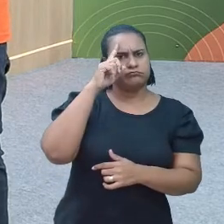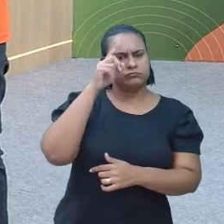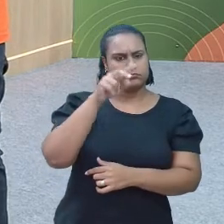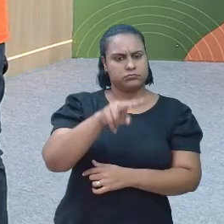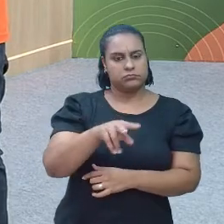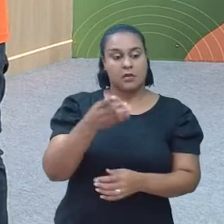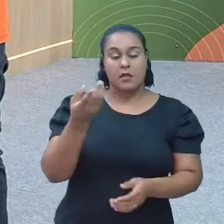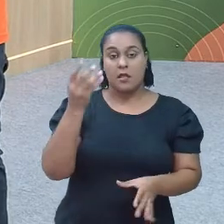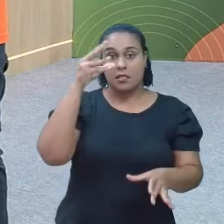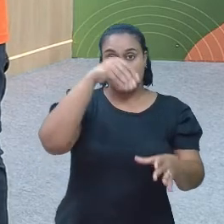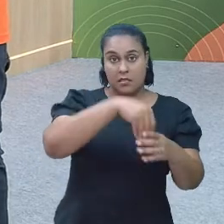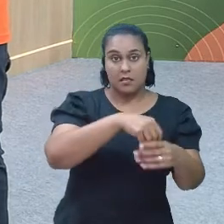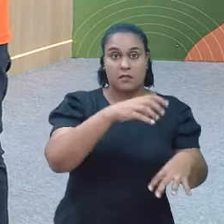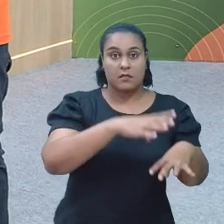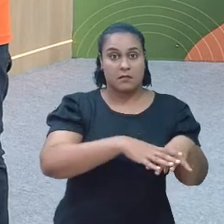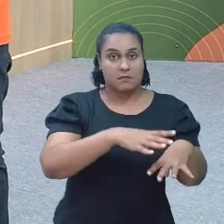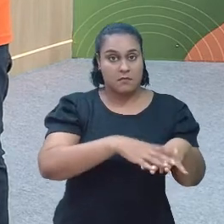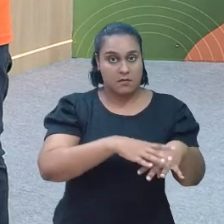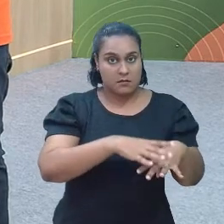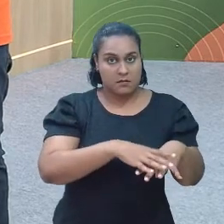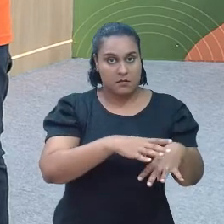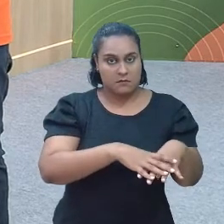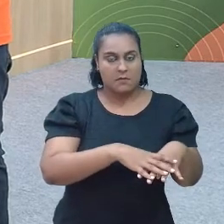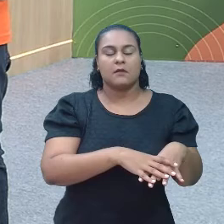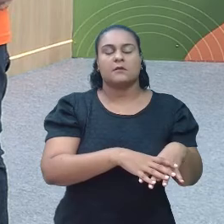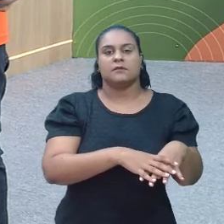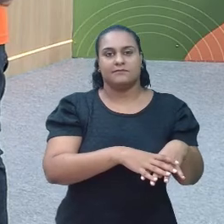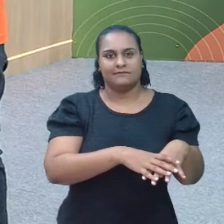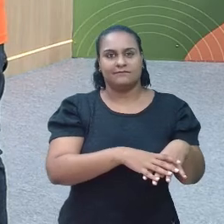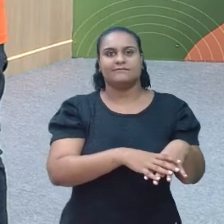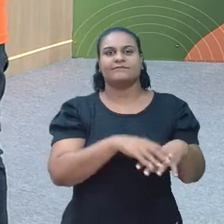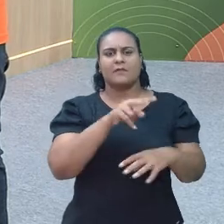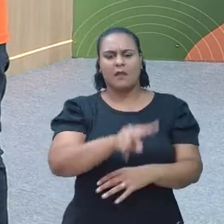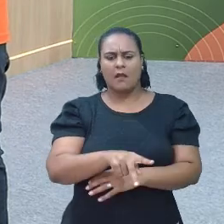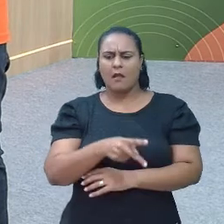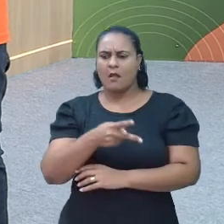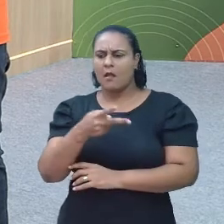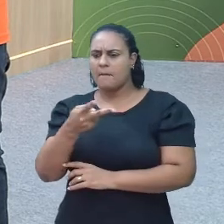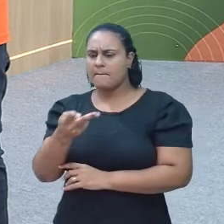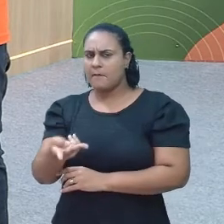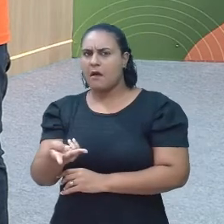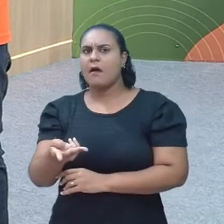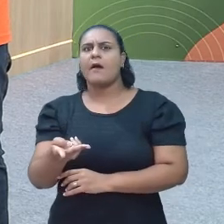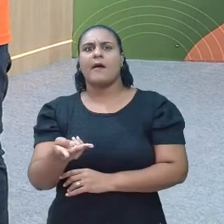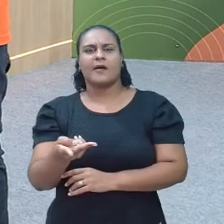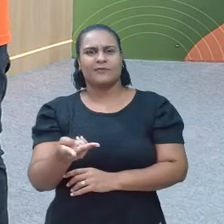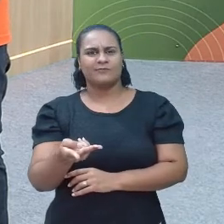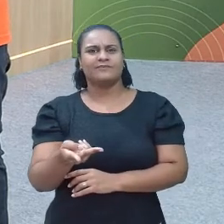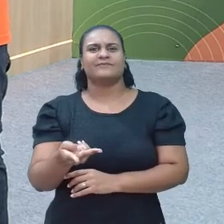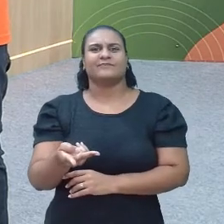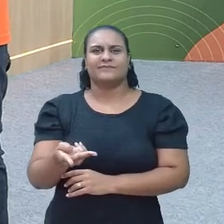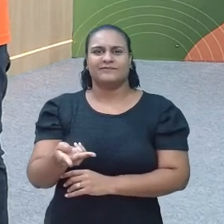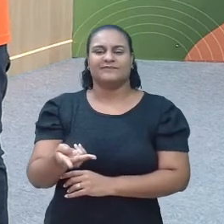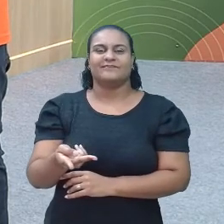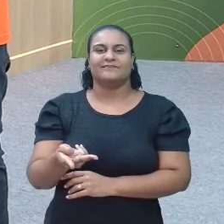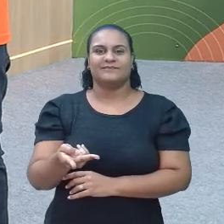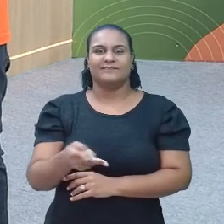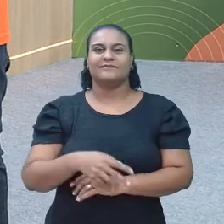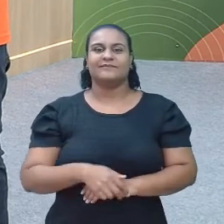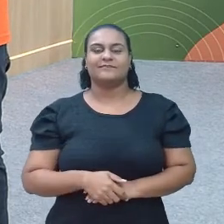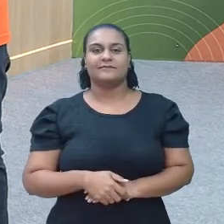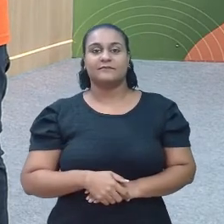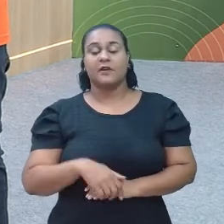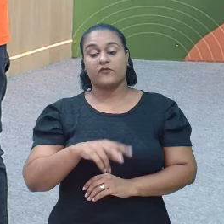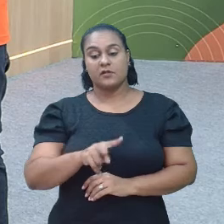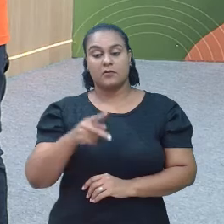leva para a matemática, eu estou chamando lá de matematiquez, né? Ou seja, você traz para o universo matemático e nesse universo